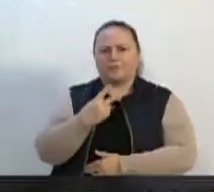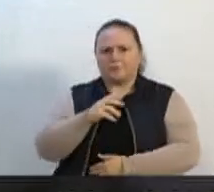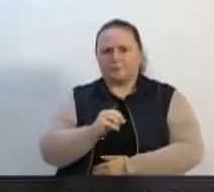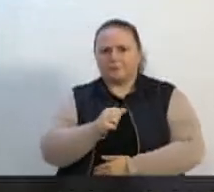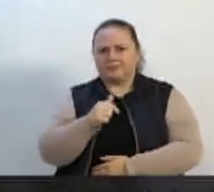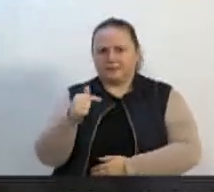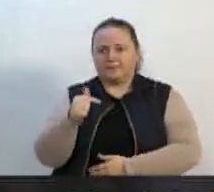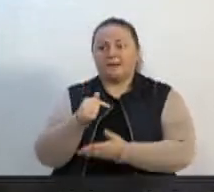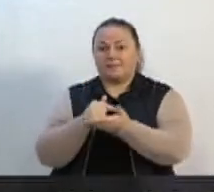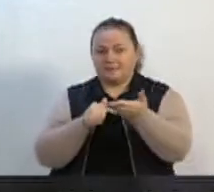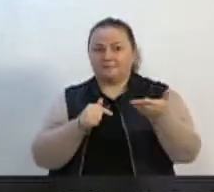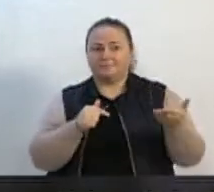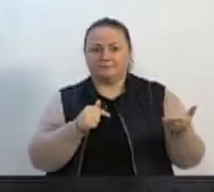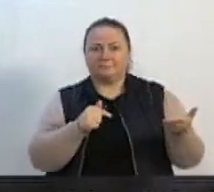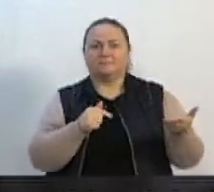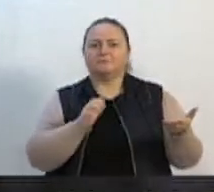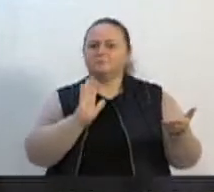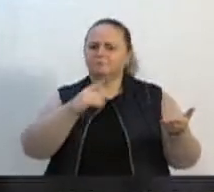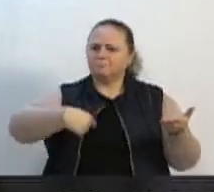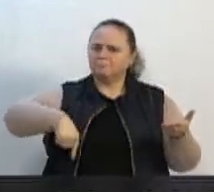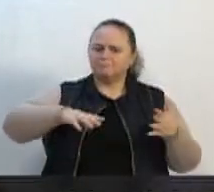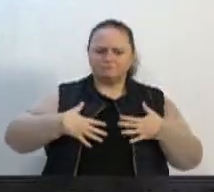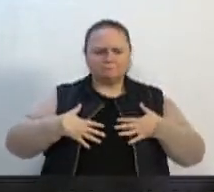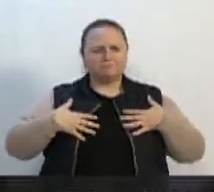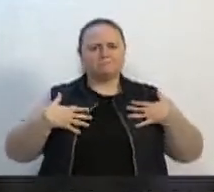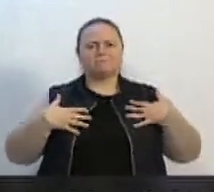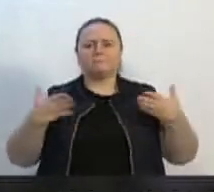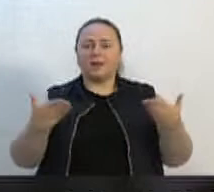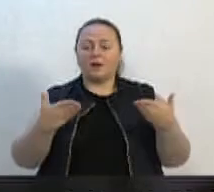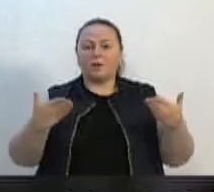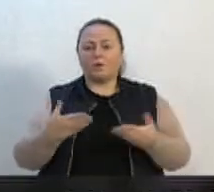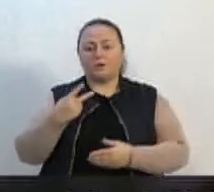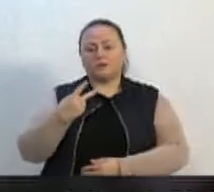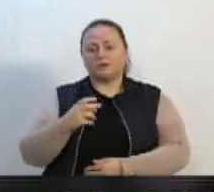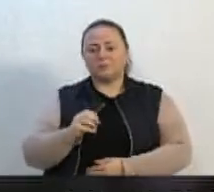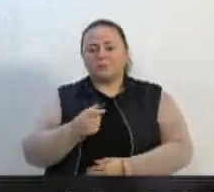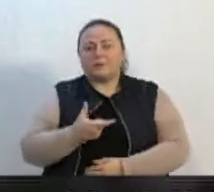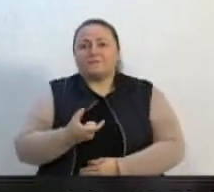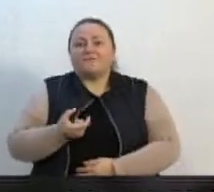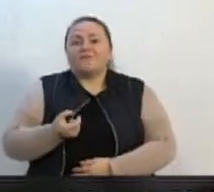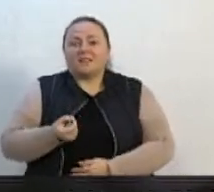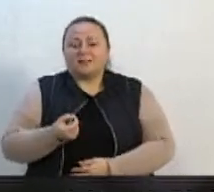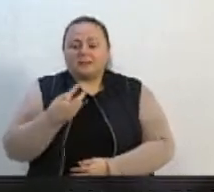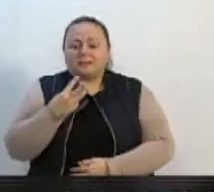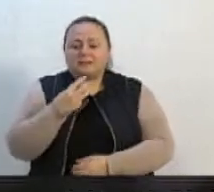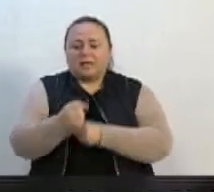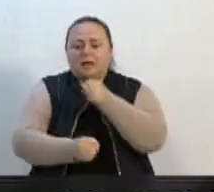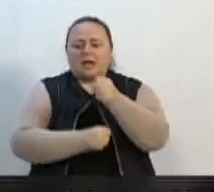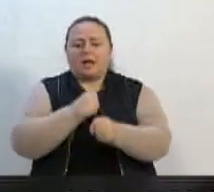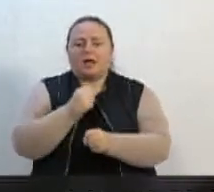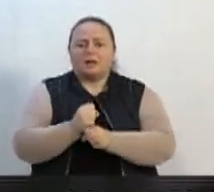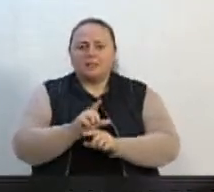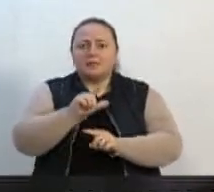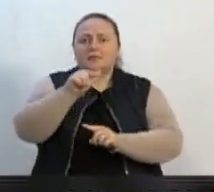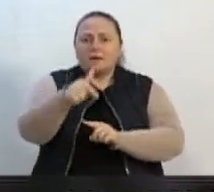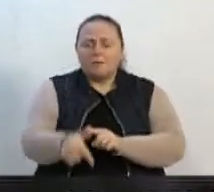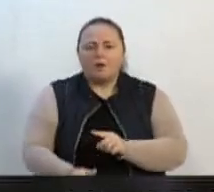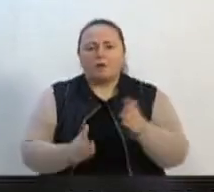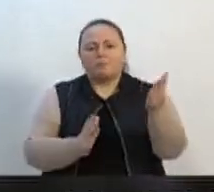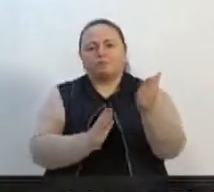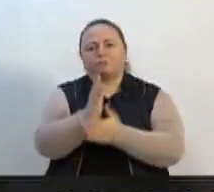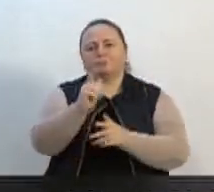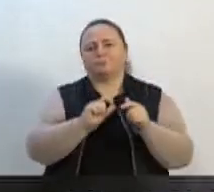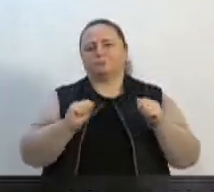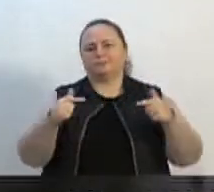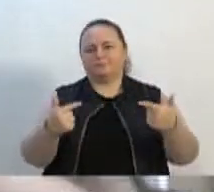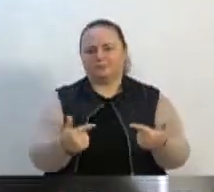colegas vereadores. A gente tem muito para se orgulhar. Agora, em 2020, 3 anos depois, foi aprovado na Assembleia. É importante essa aprovação? Sem sombra